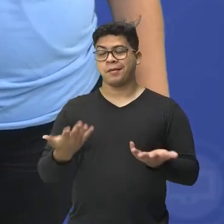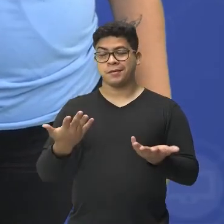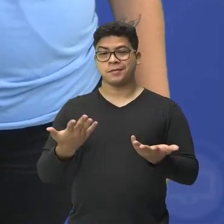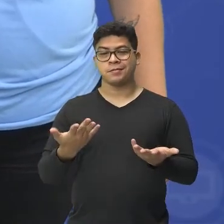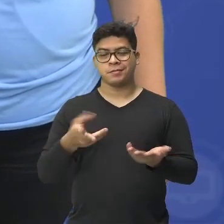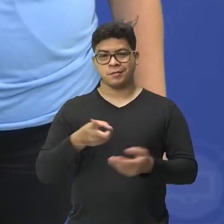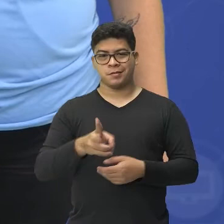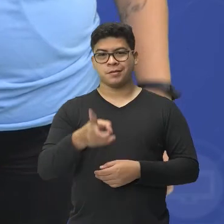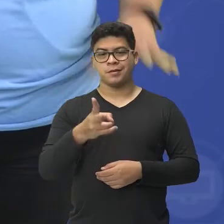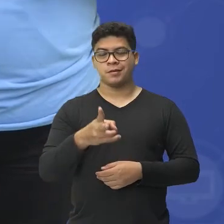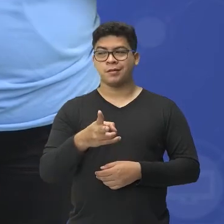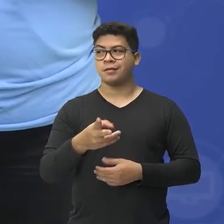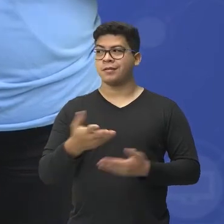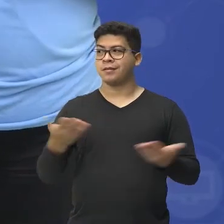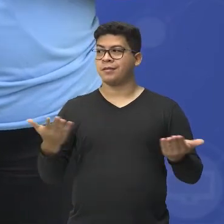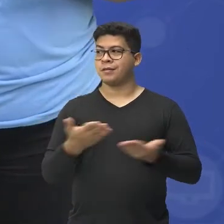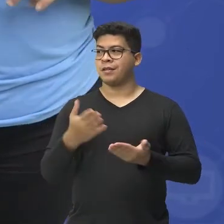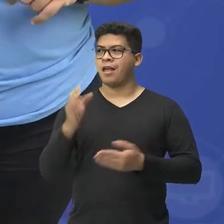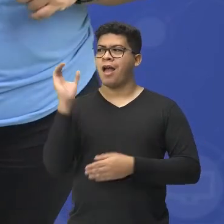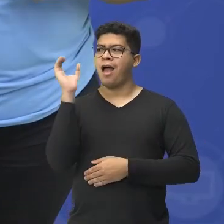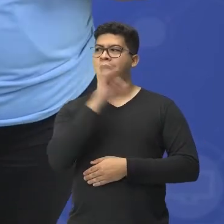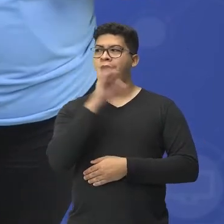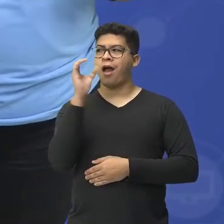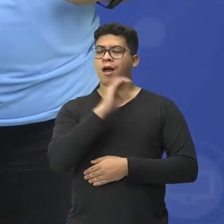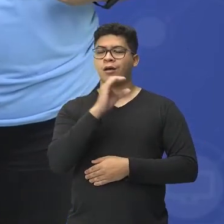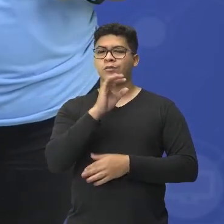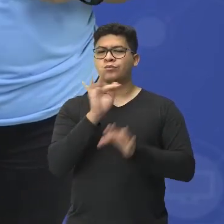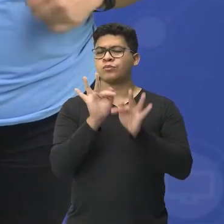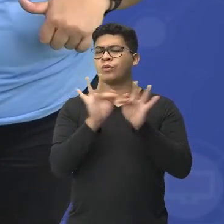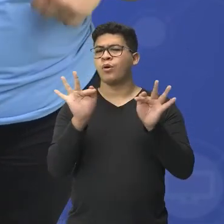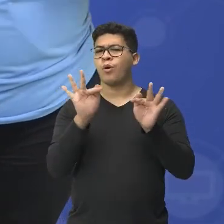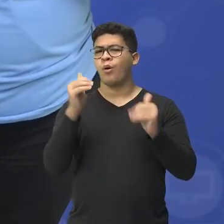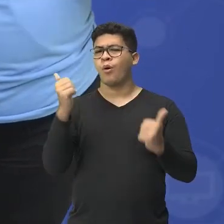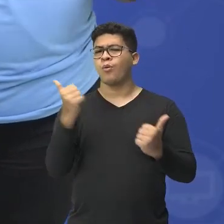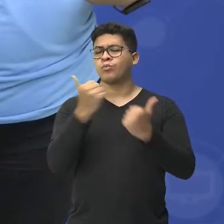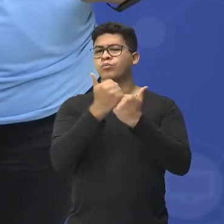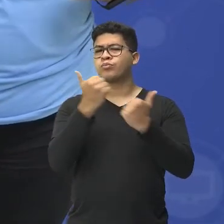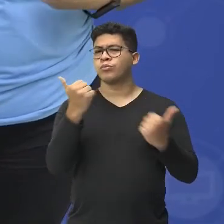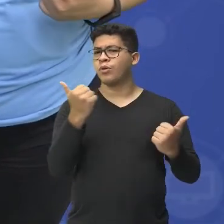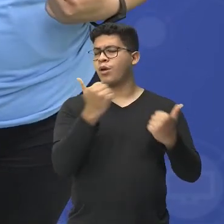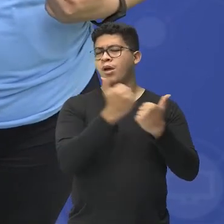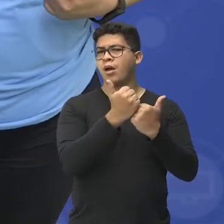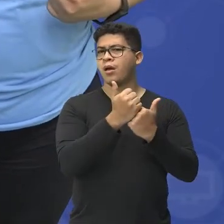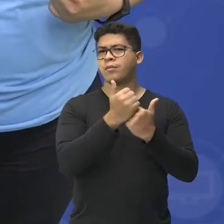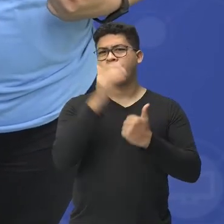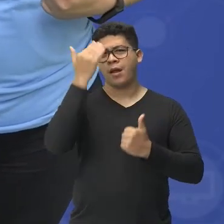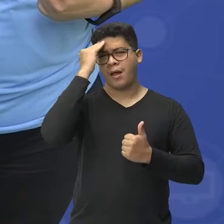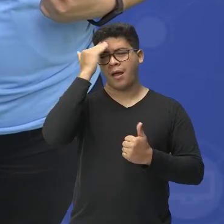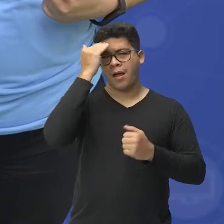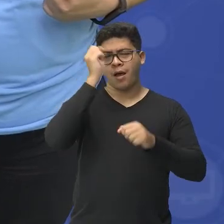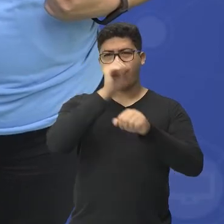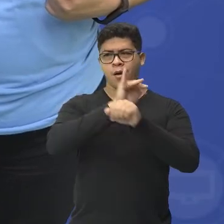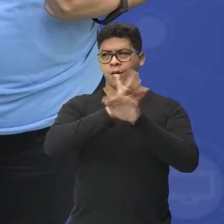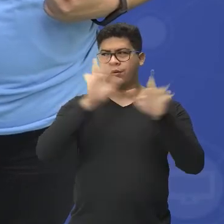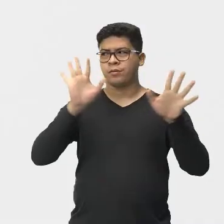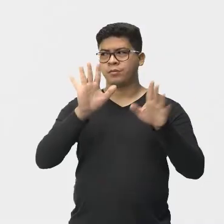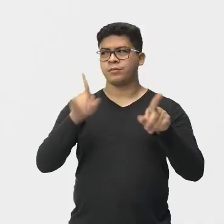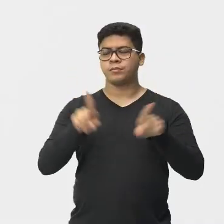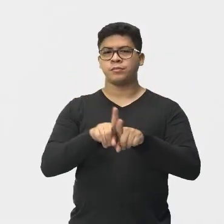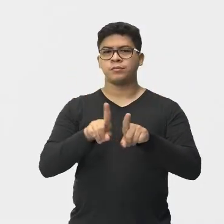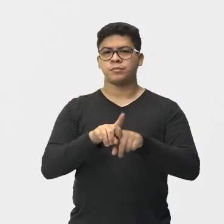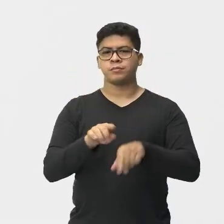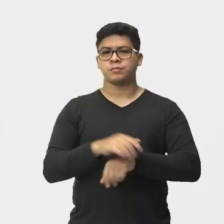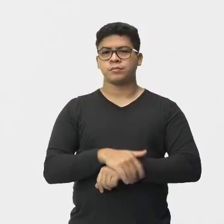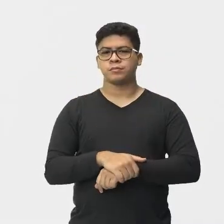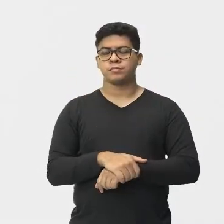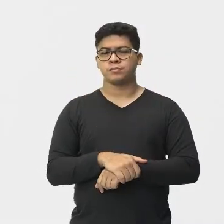vamos seguir, que nós temos aqui rapidamente algumas substituições para a gente compreender melhor o objeto indireto.